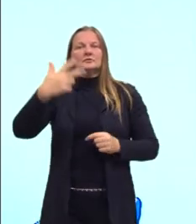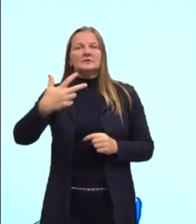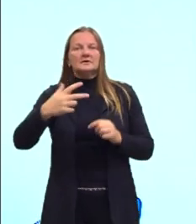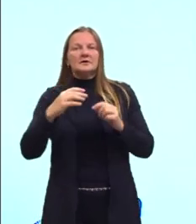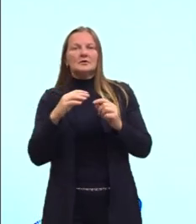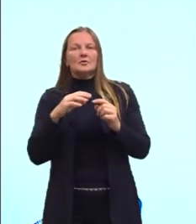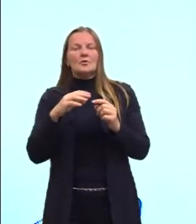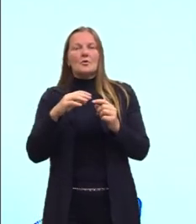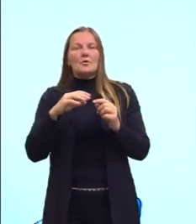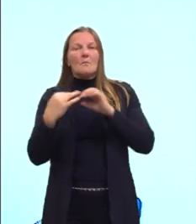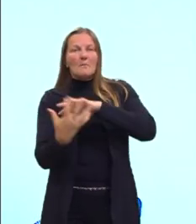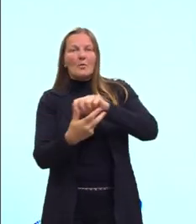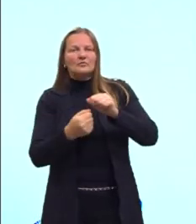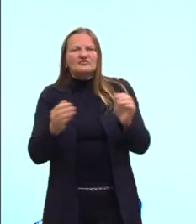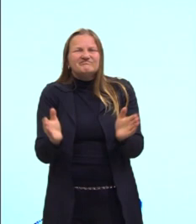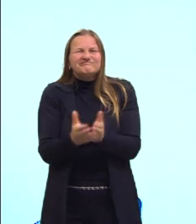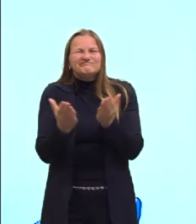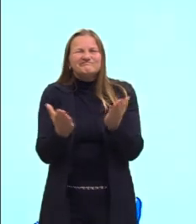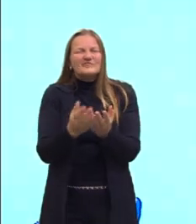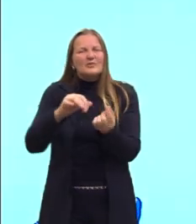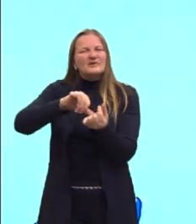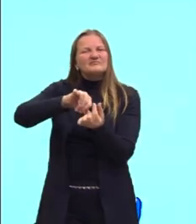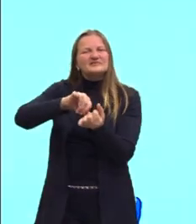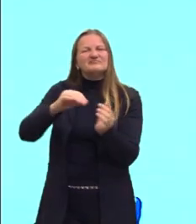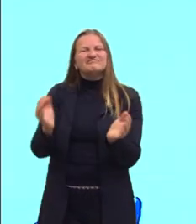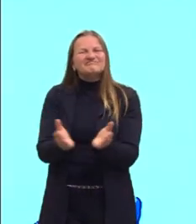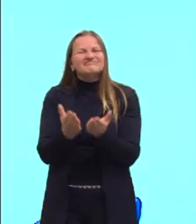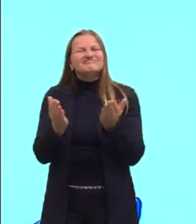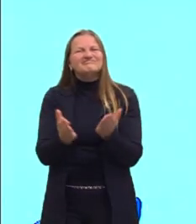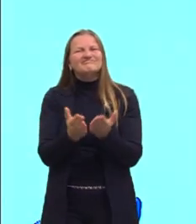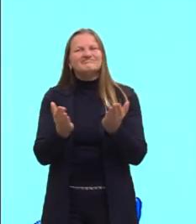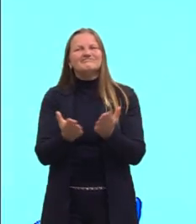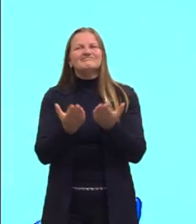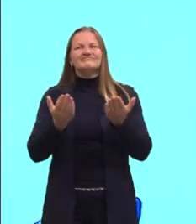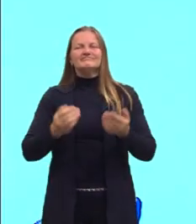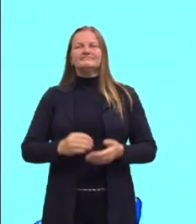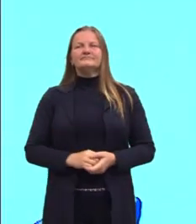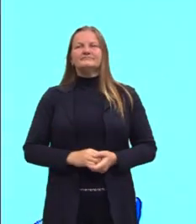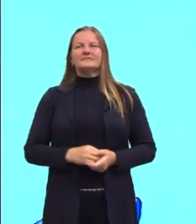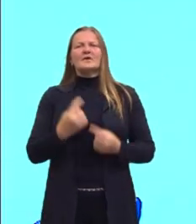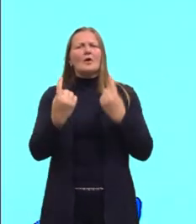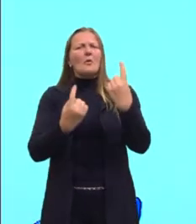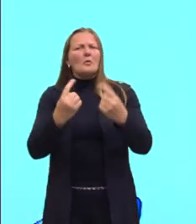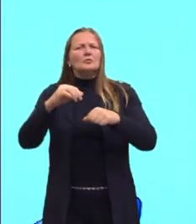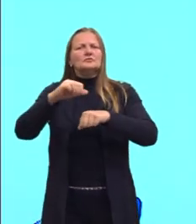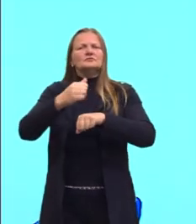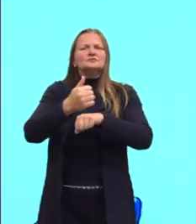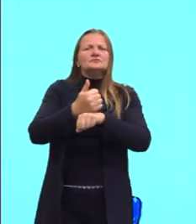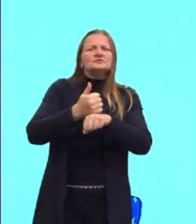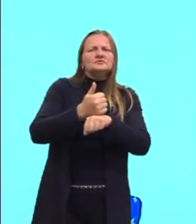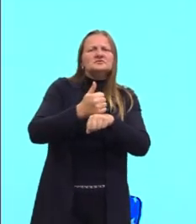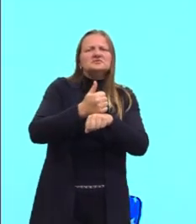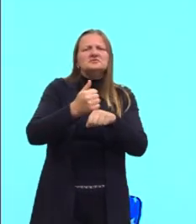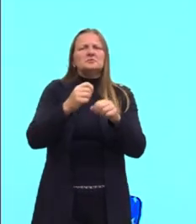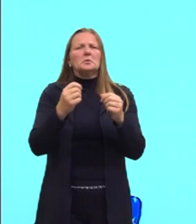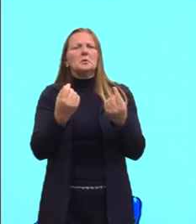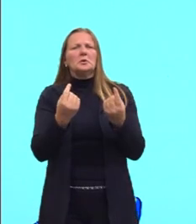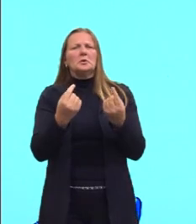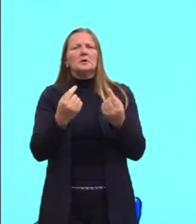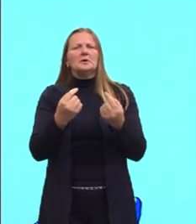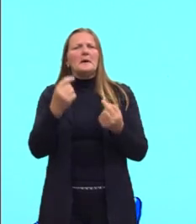terceiro mundo e os capitalistas pobres homens assim né o alguns geógrafos né algumas